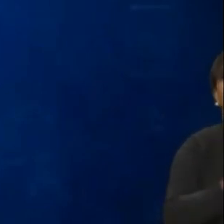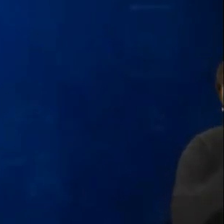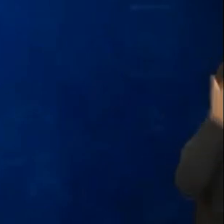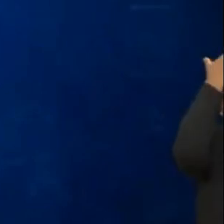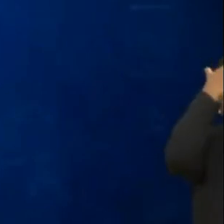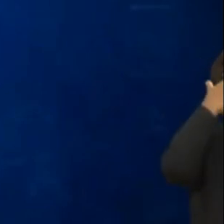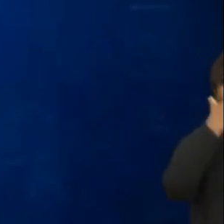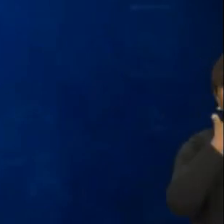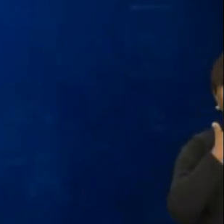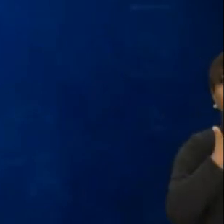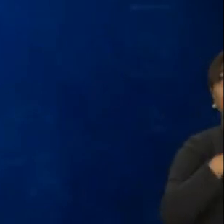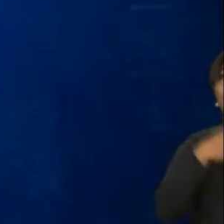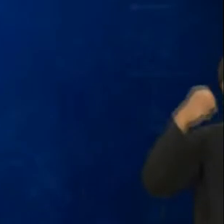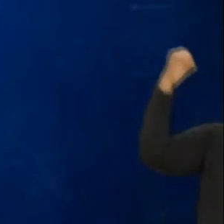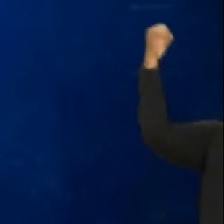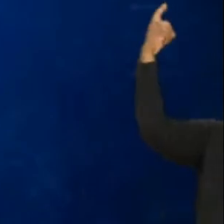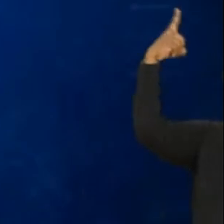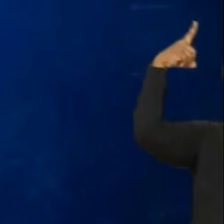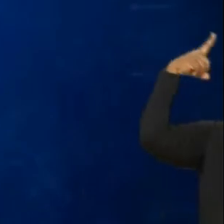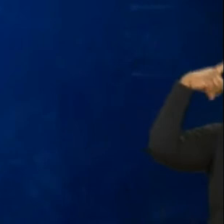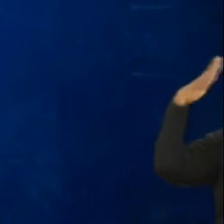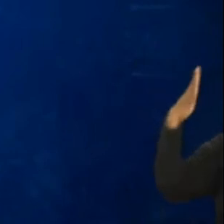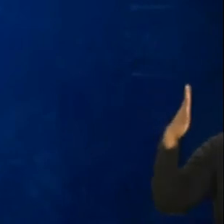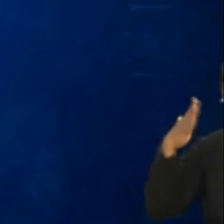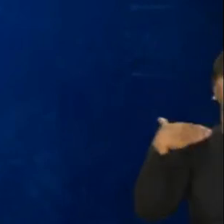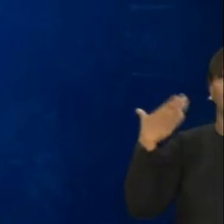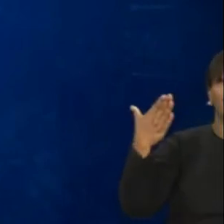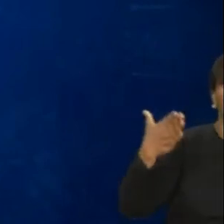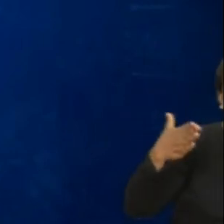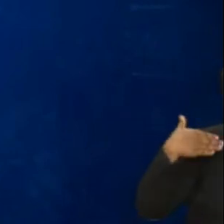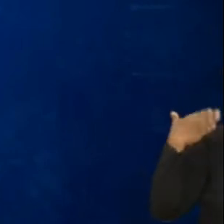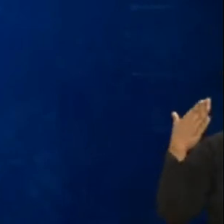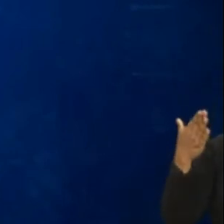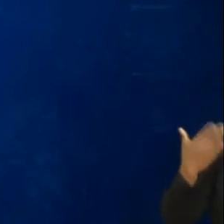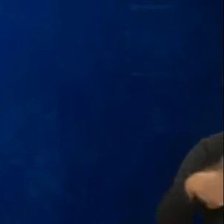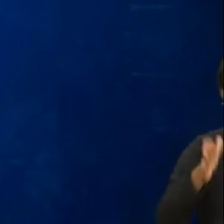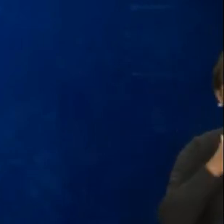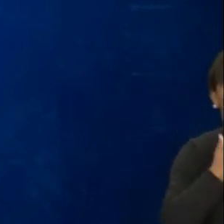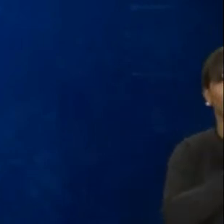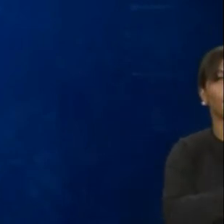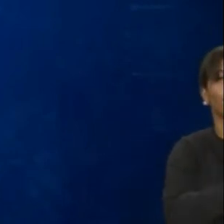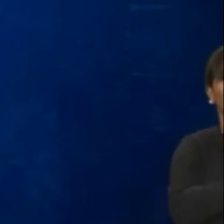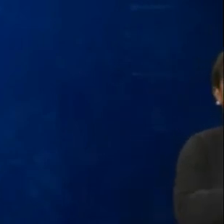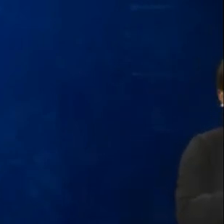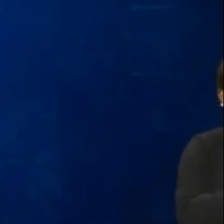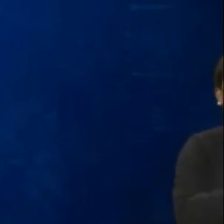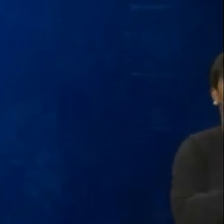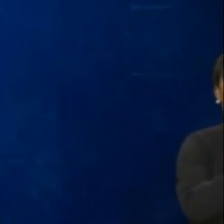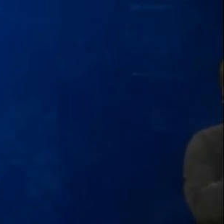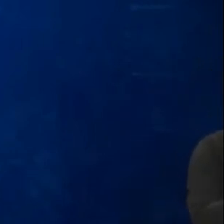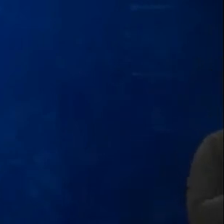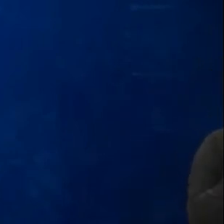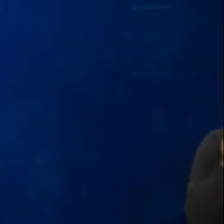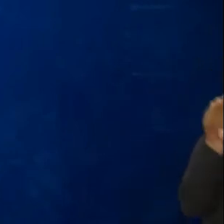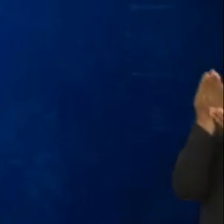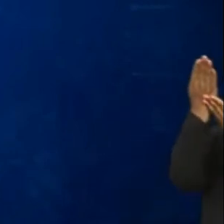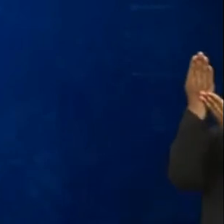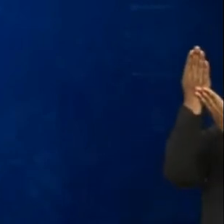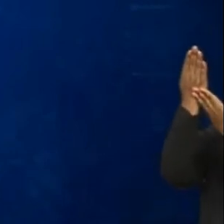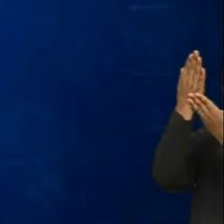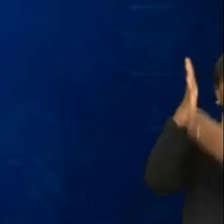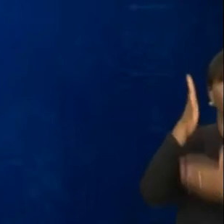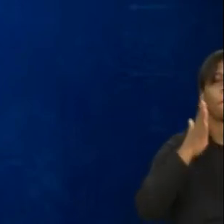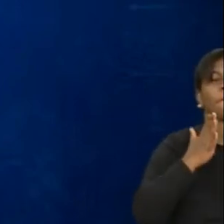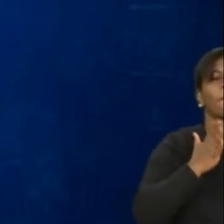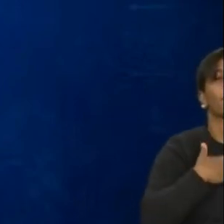meu ser, o sol que me aquece, é teu meu coração, o meu